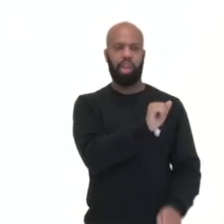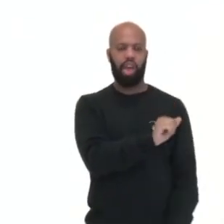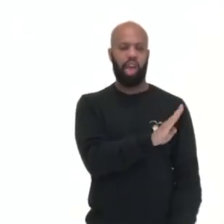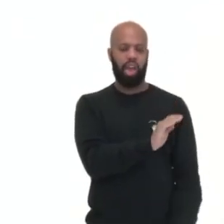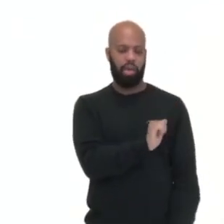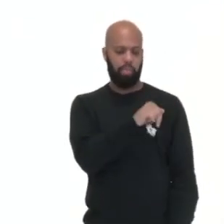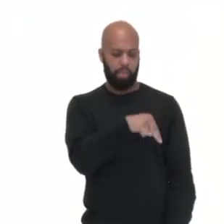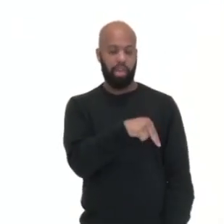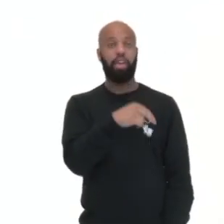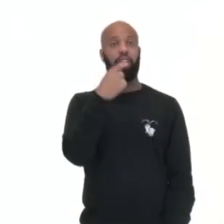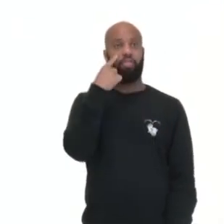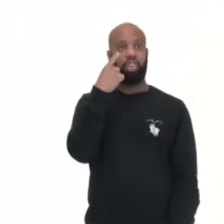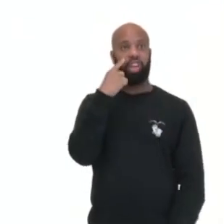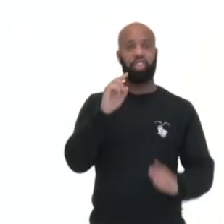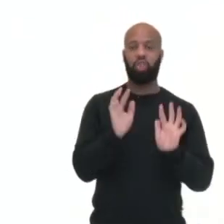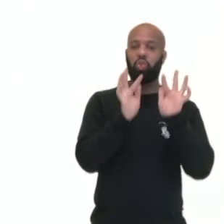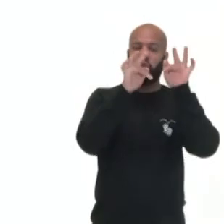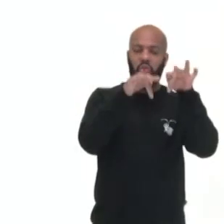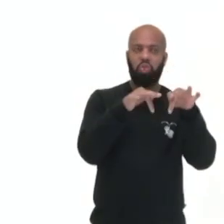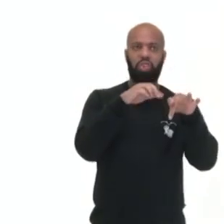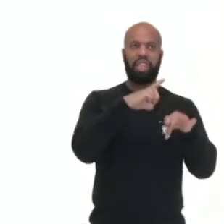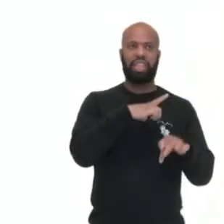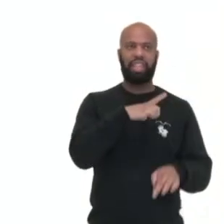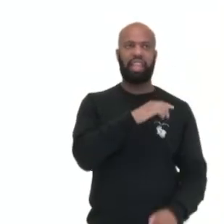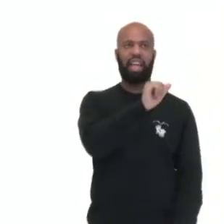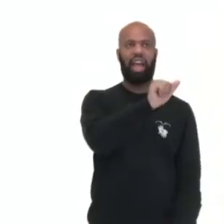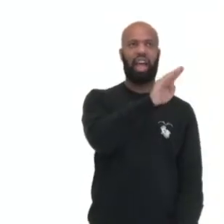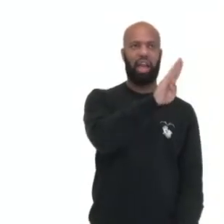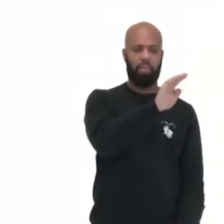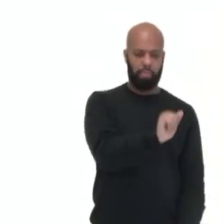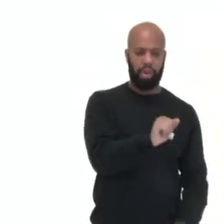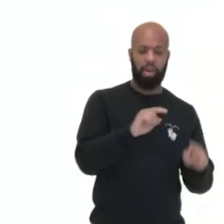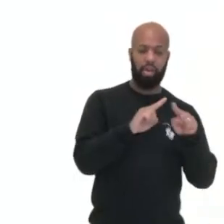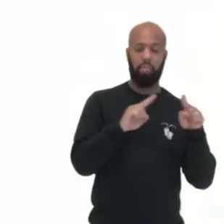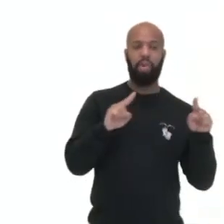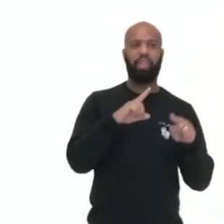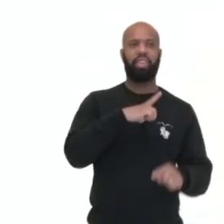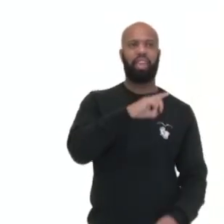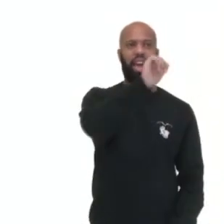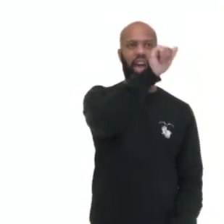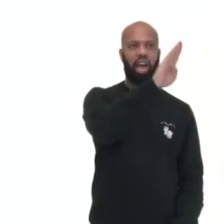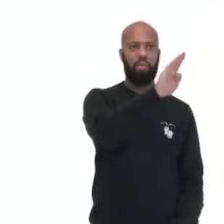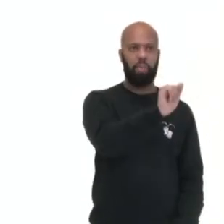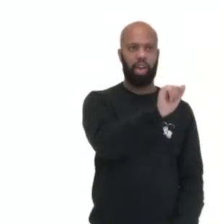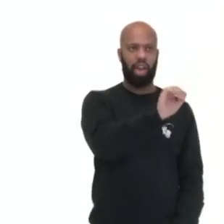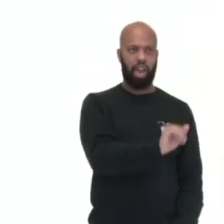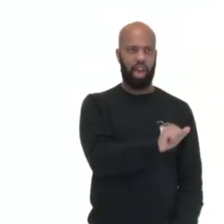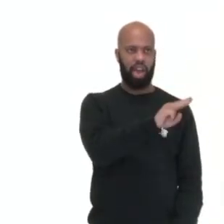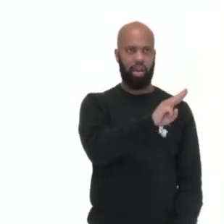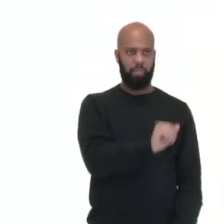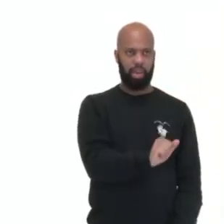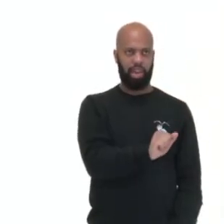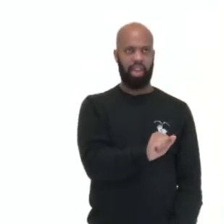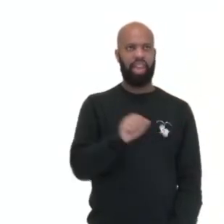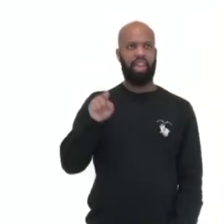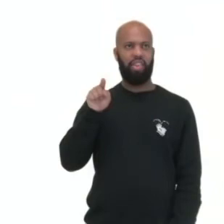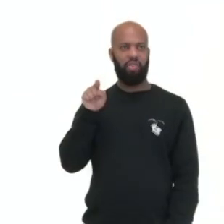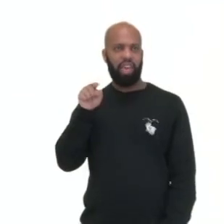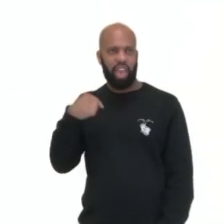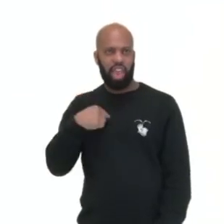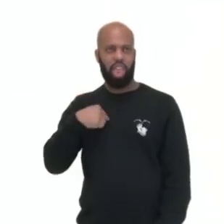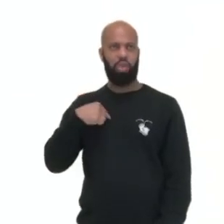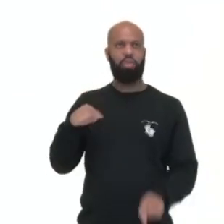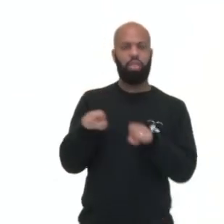do singular, a terminação é igual, aba. Nosotros estávamos, vosotros estáveis e eles e